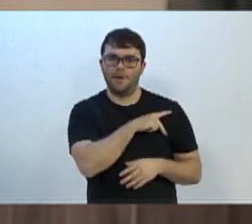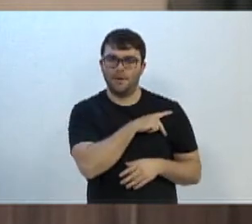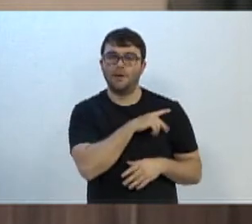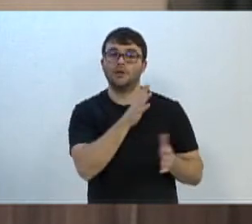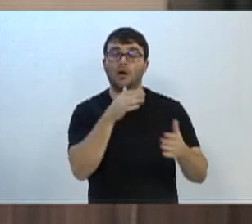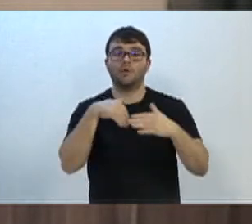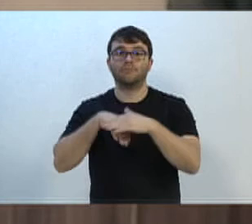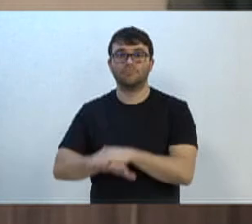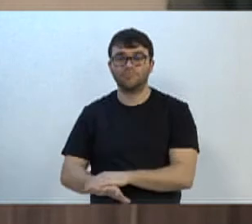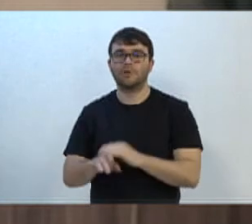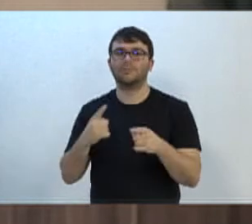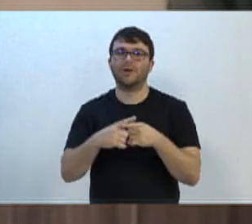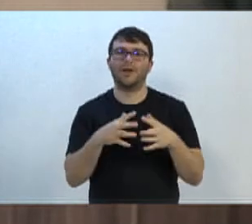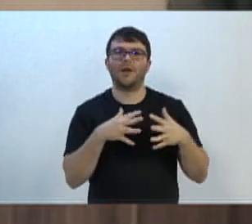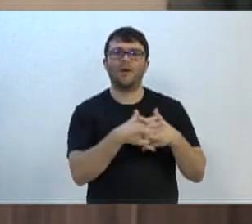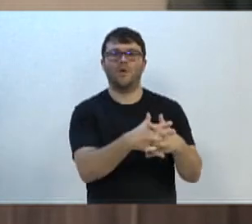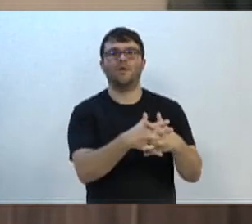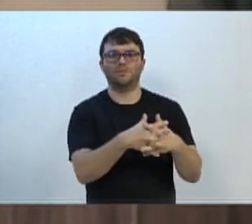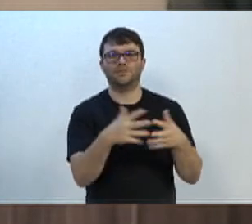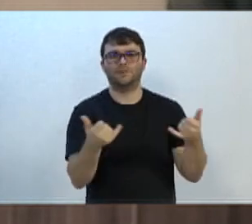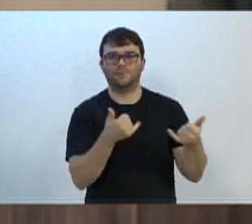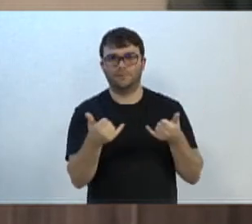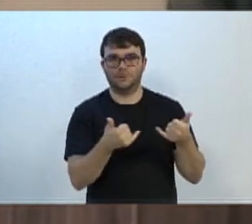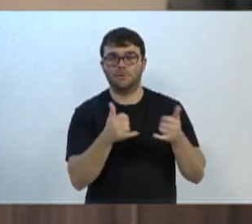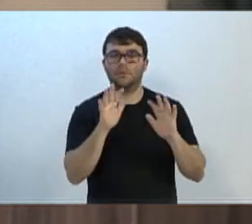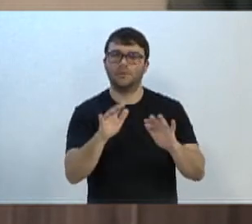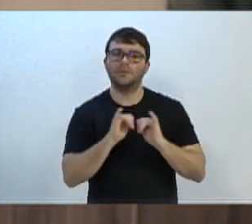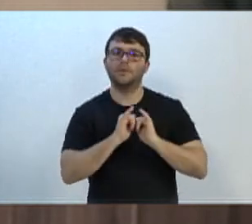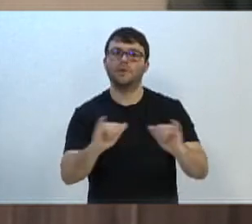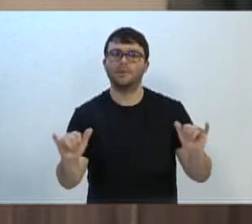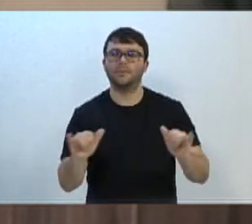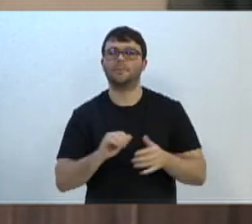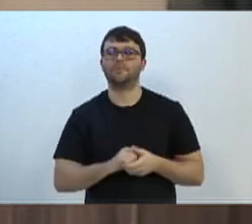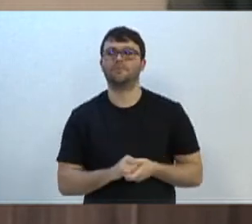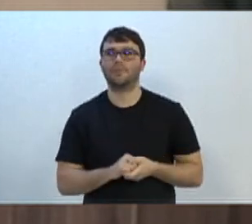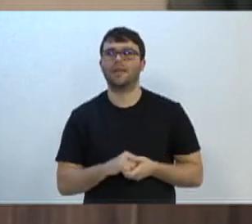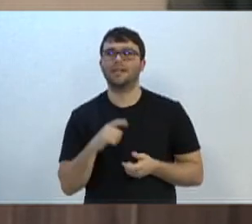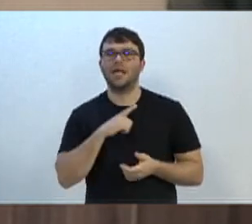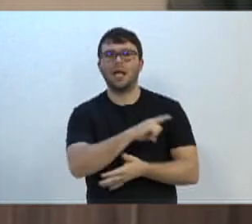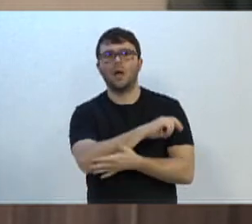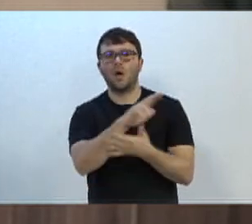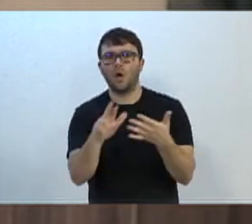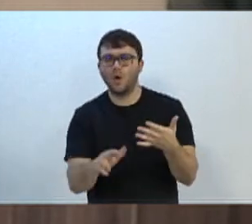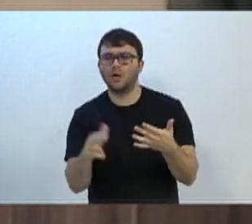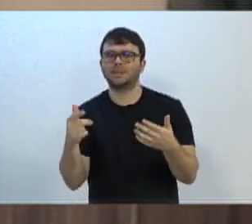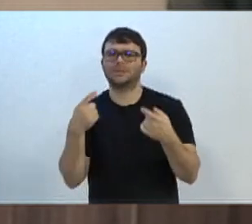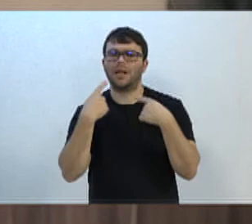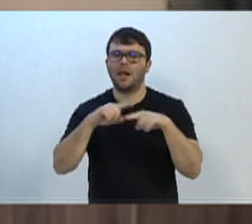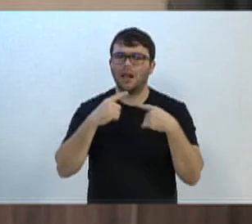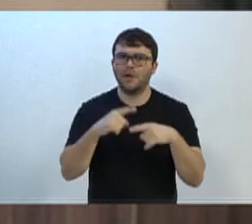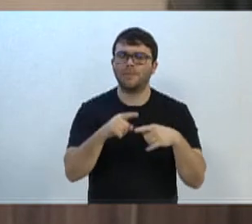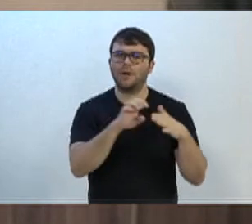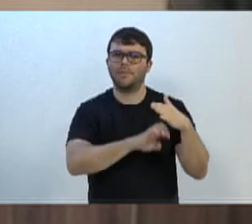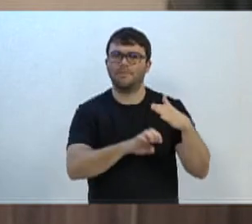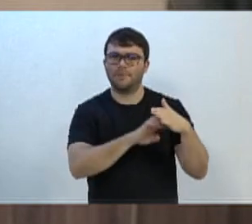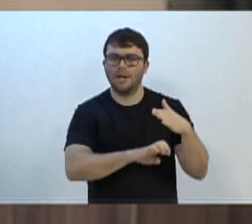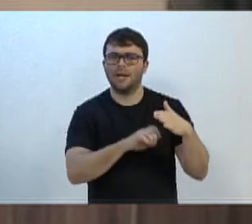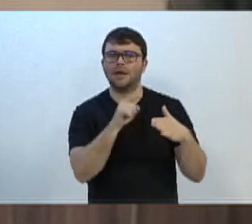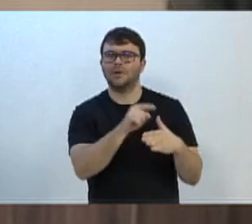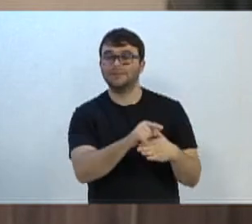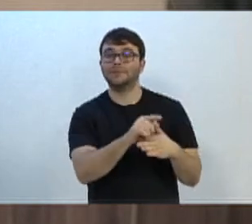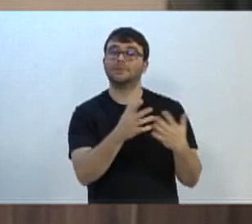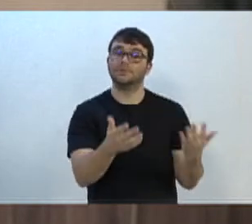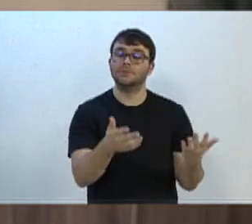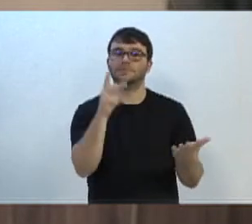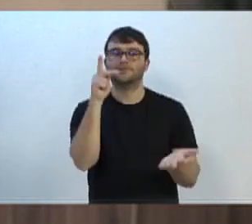confusão das informações e para informar que é o seguinte algumas algumas coisas que foram reclamadas inclusive da empresa prestadora de serviço na verdade